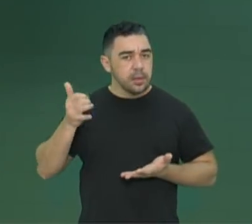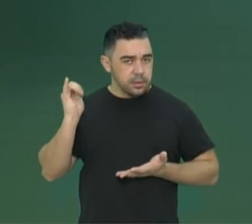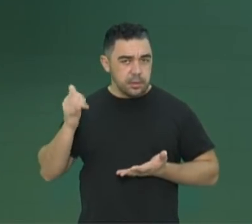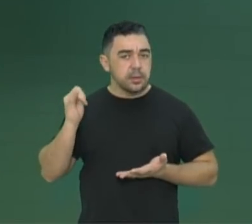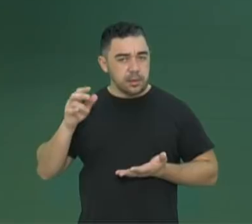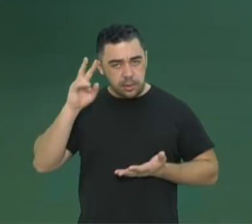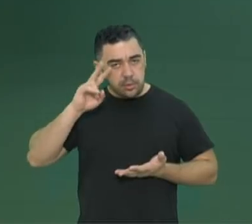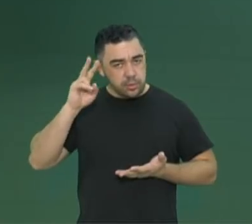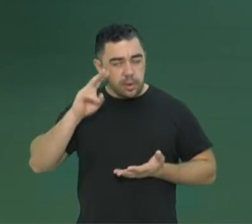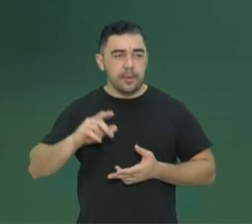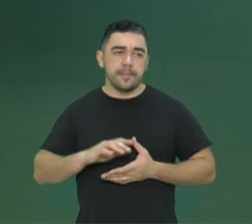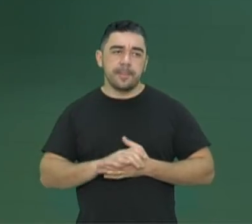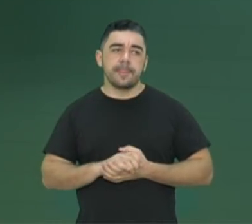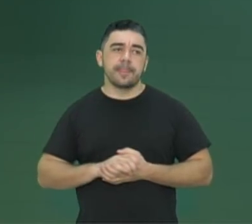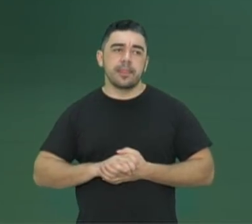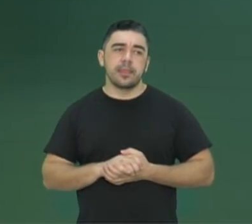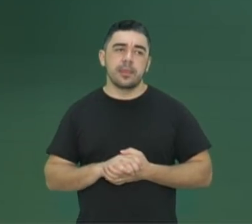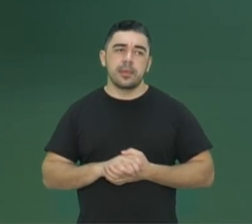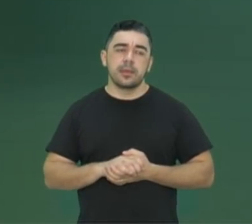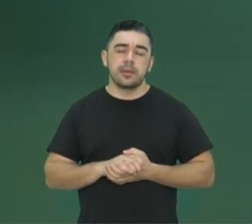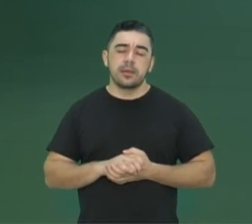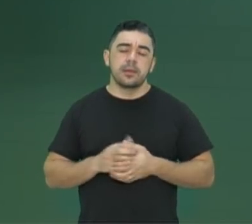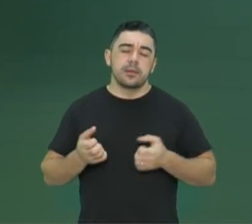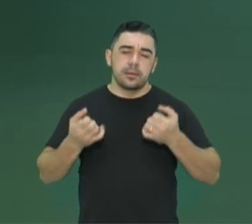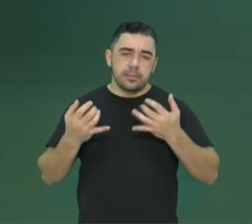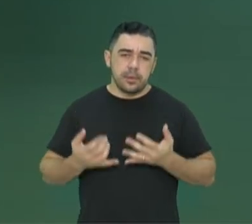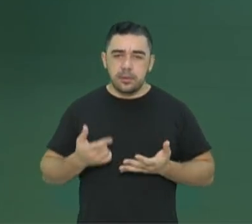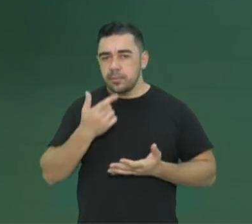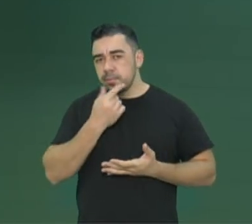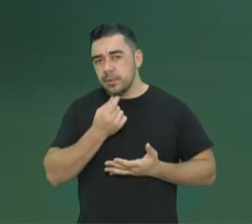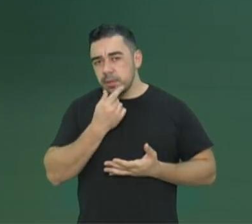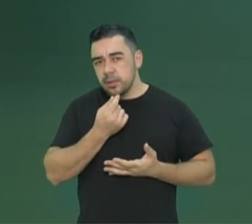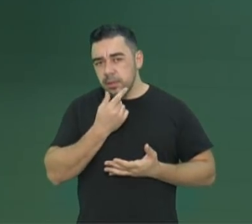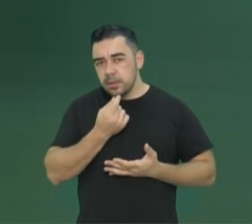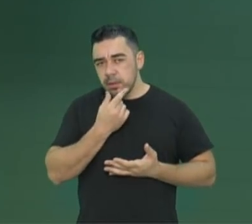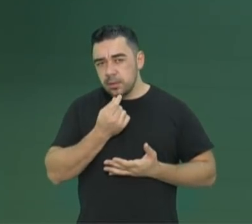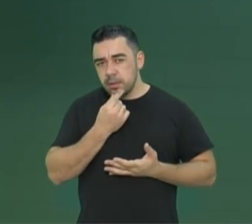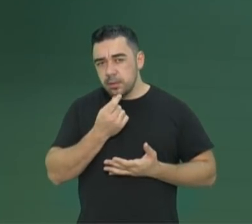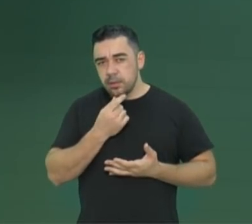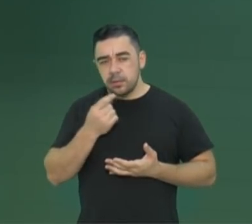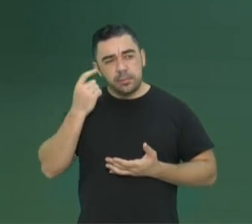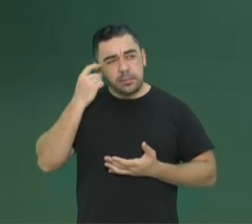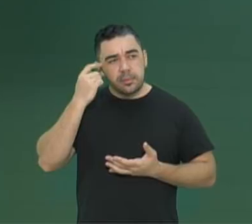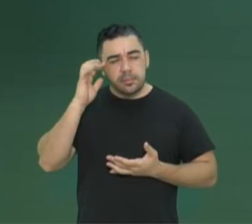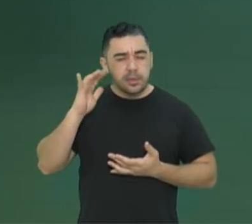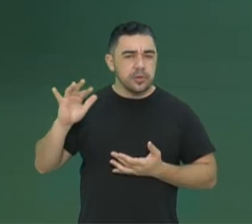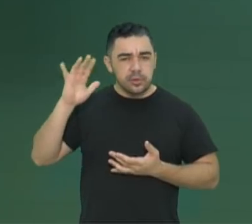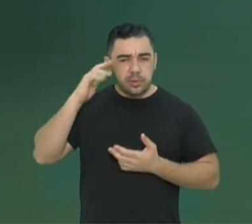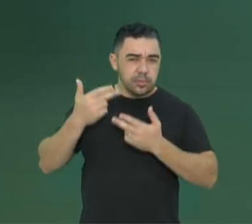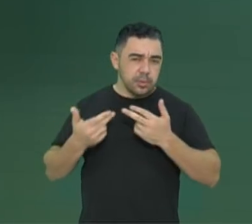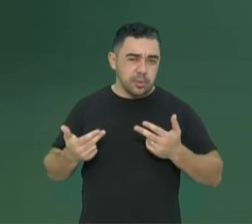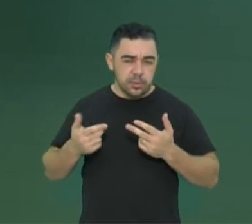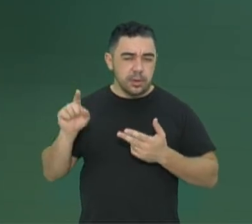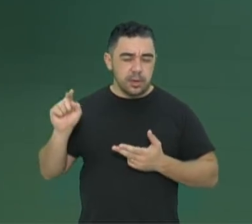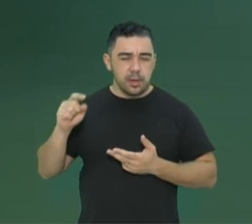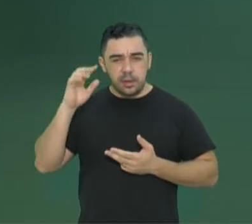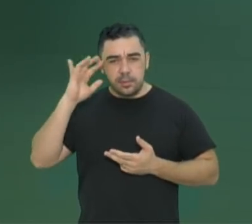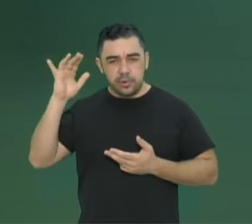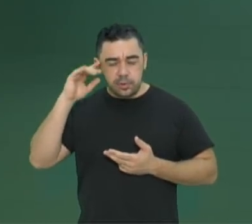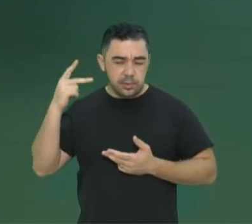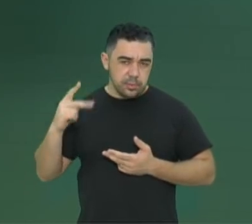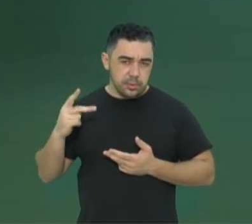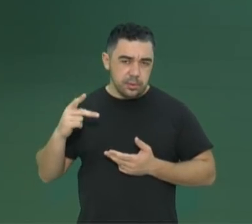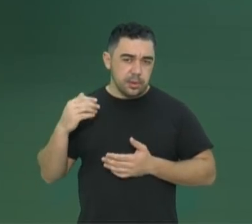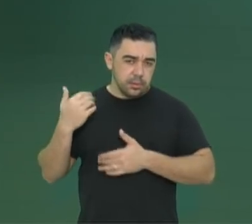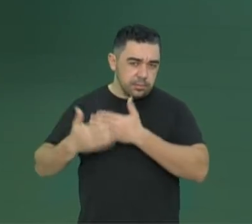uma narrativa e tudo, que vai contar a história de um rapaz que fica mentalizando algumas coisas e a sua imaginação vai